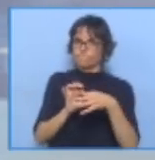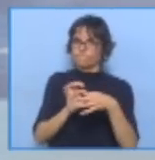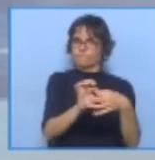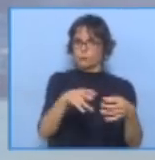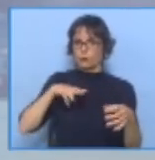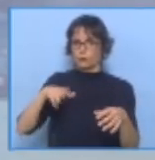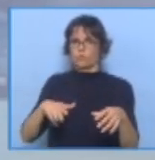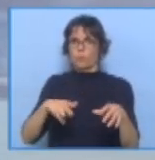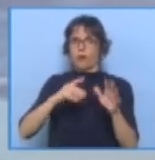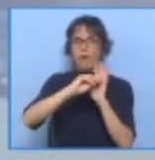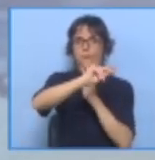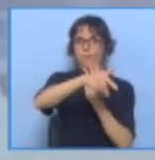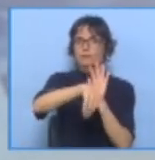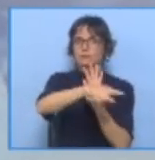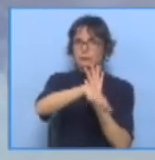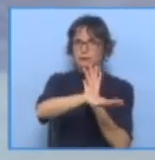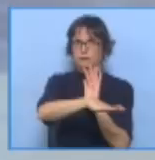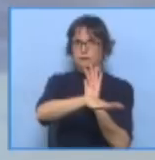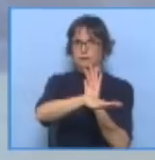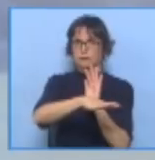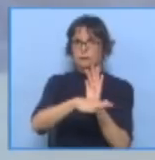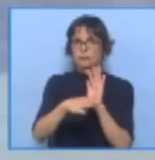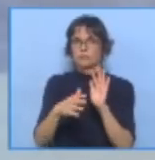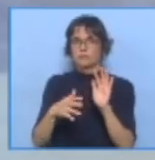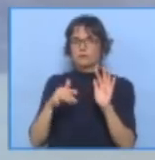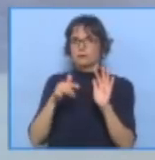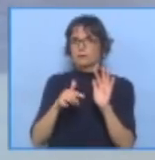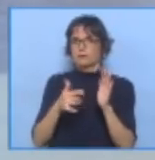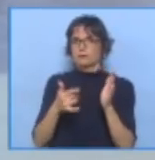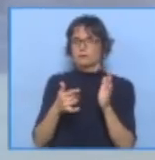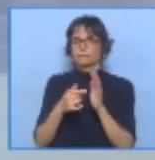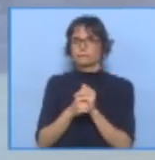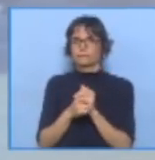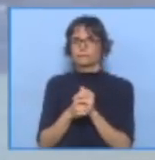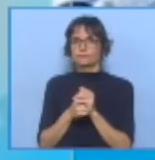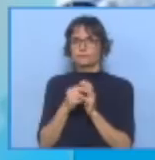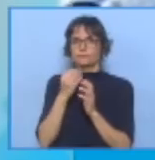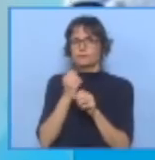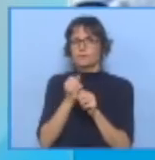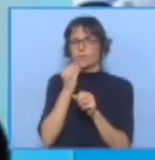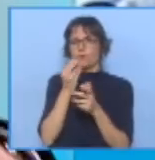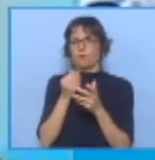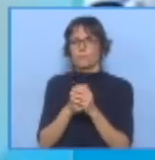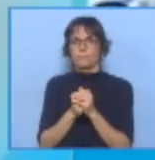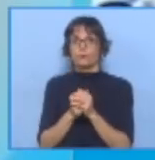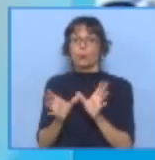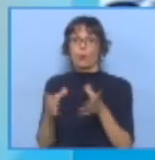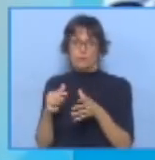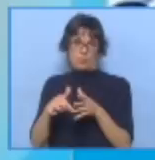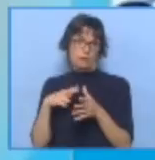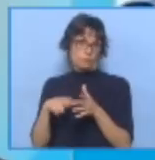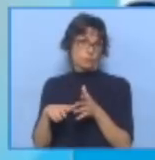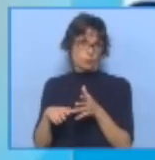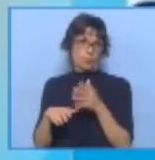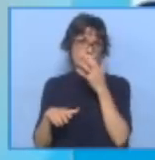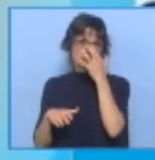sempre na ordem do dia, nomeadamente, seja sempre uma referência para as comunidades carentes. O Comissariado da Terra Santa